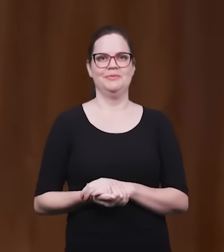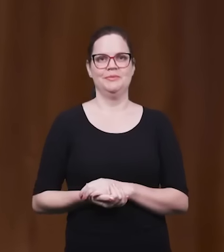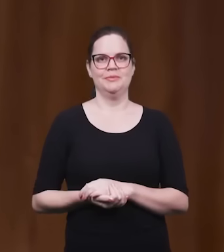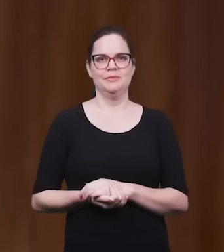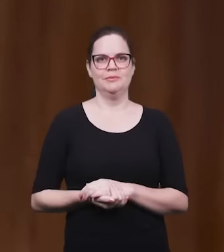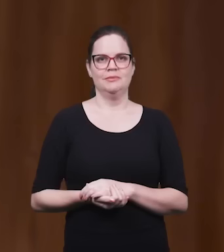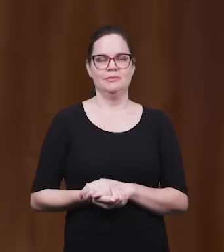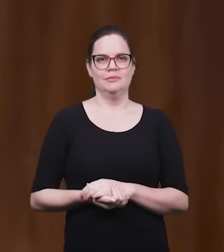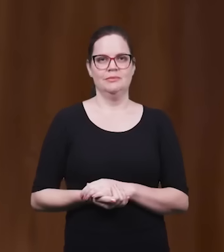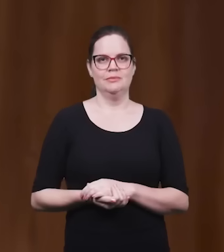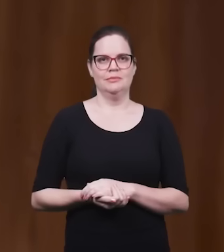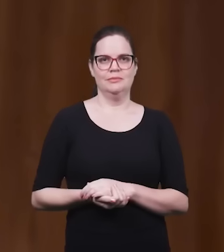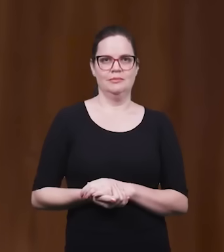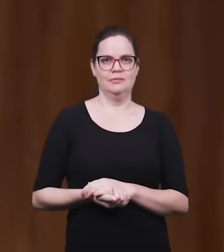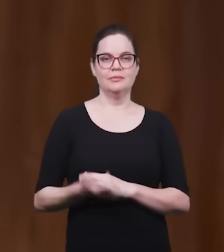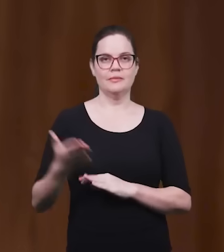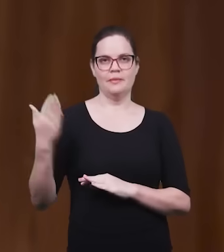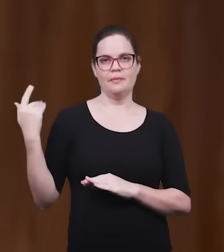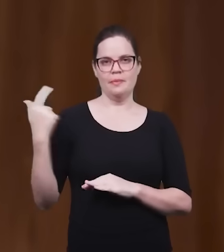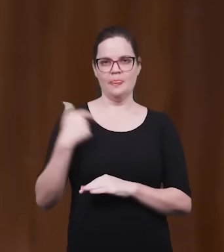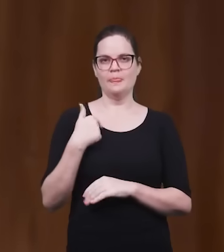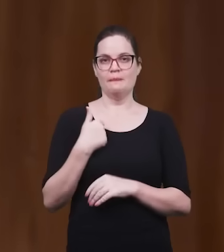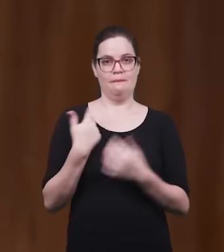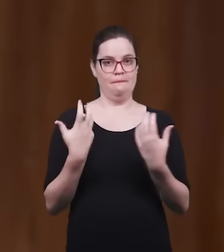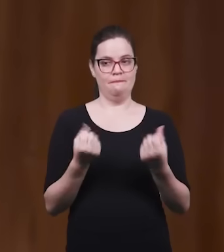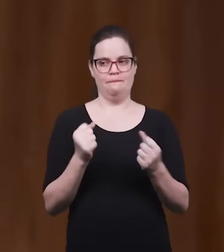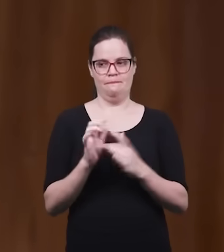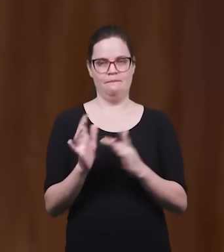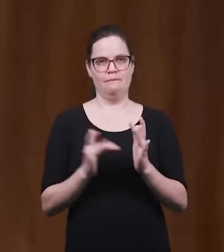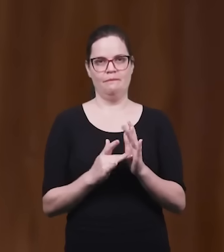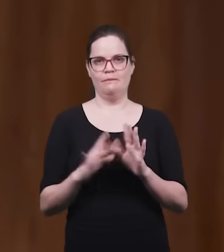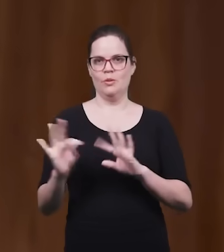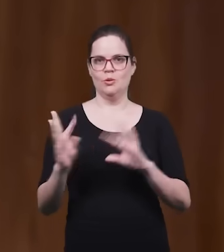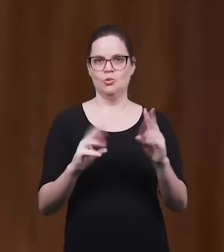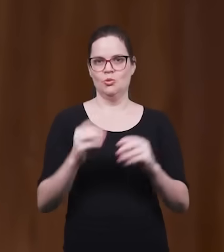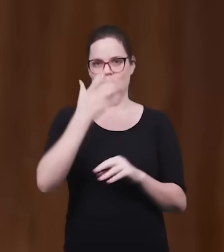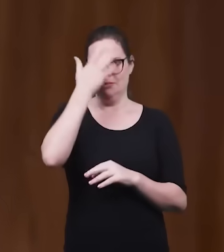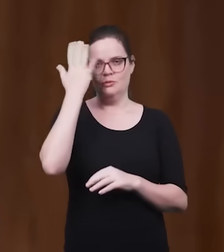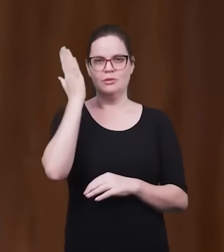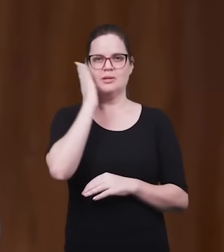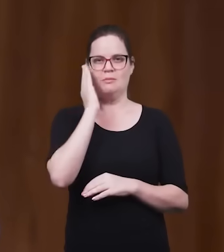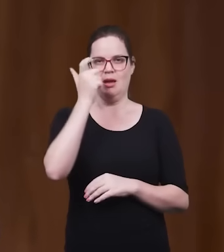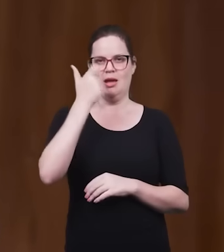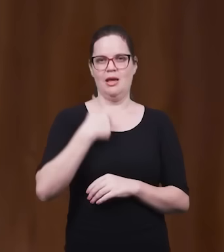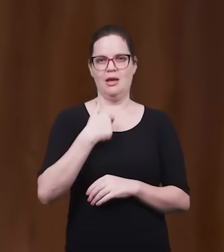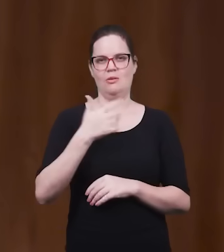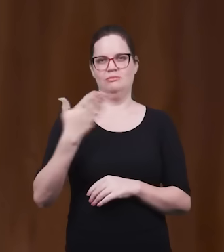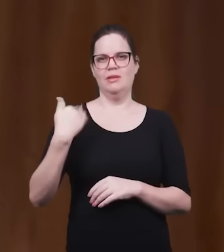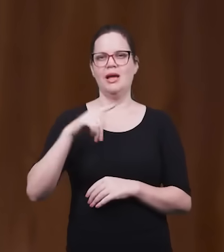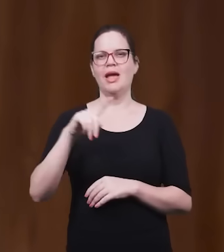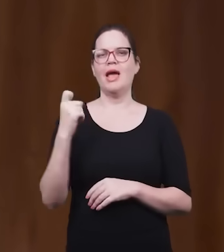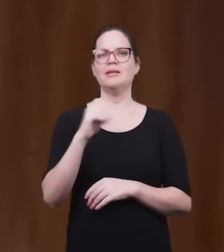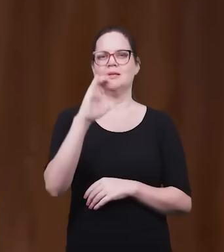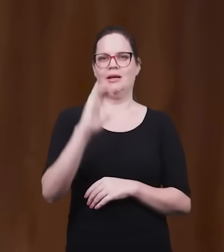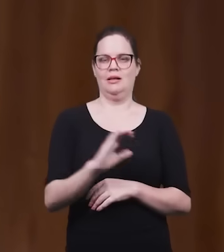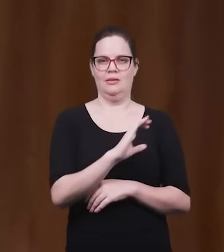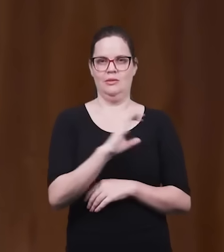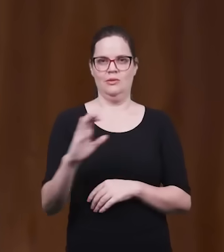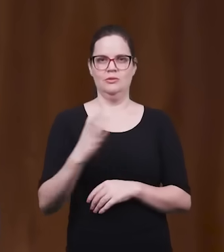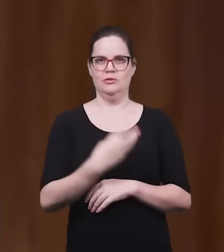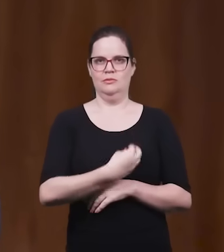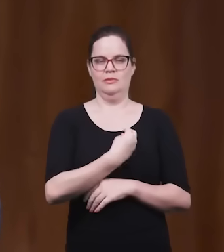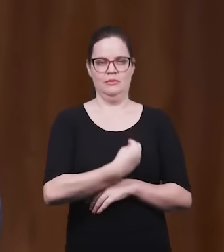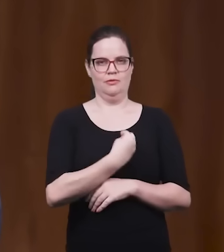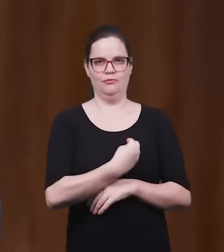eu me converti, todo mundo sabe, eu era católico e tal, tive uma